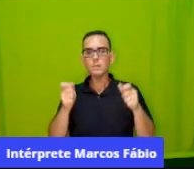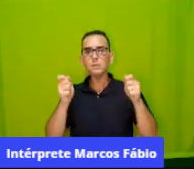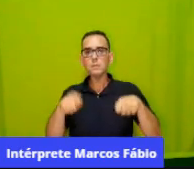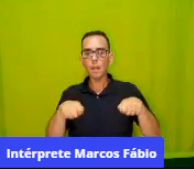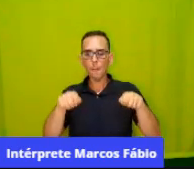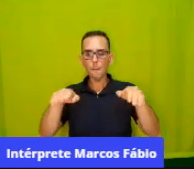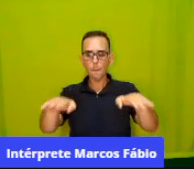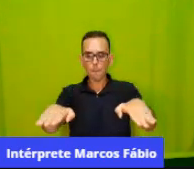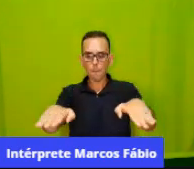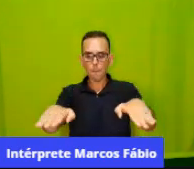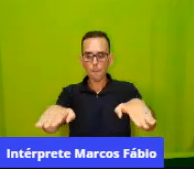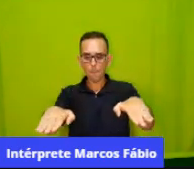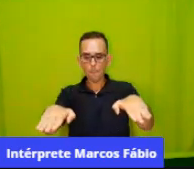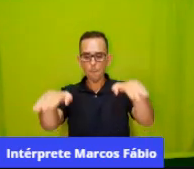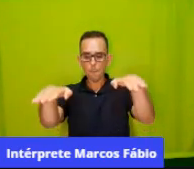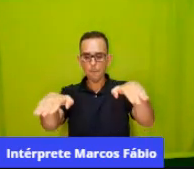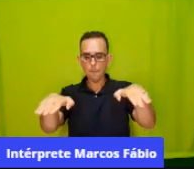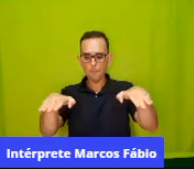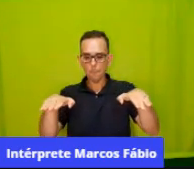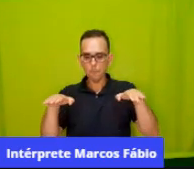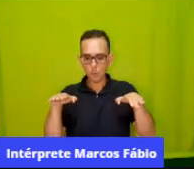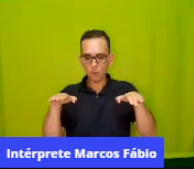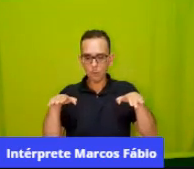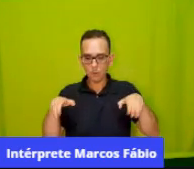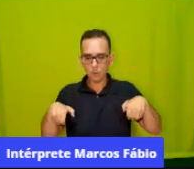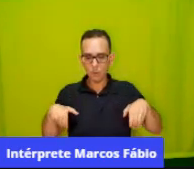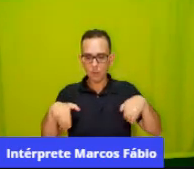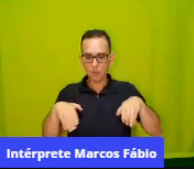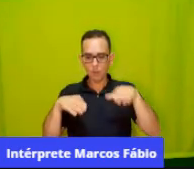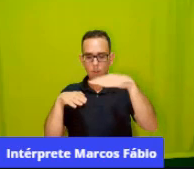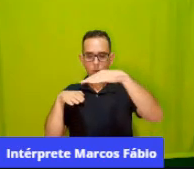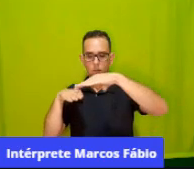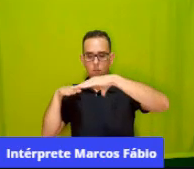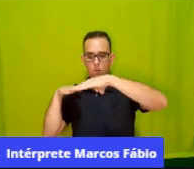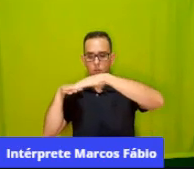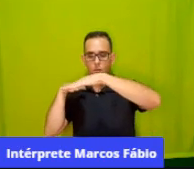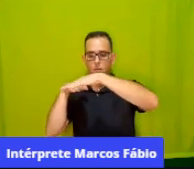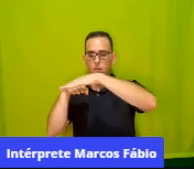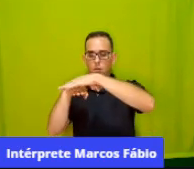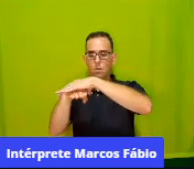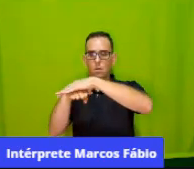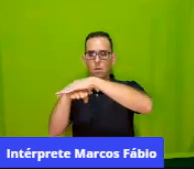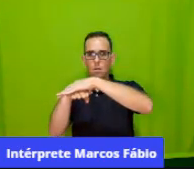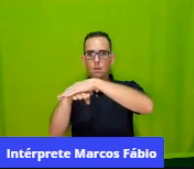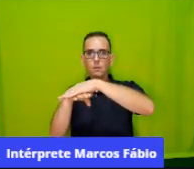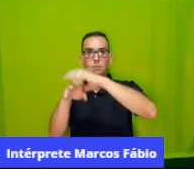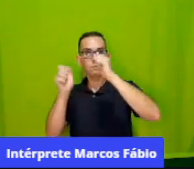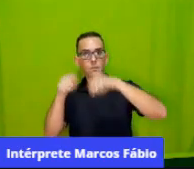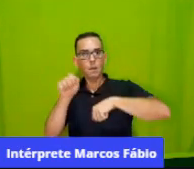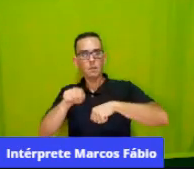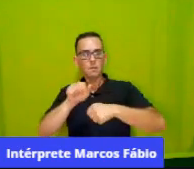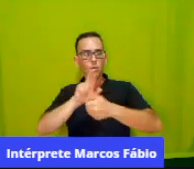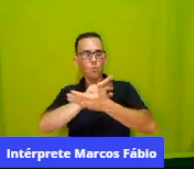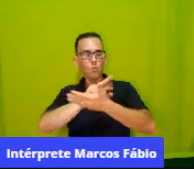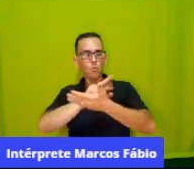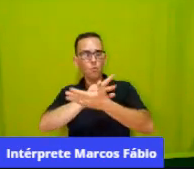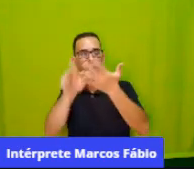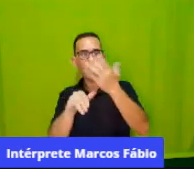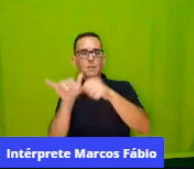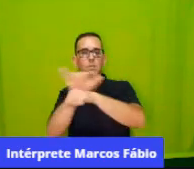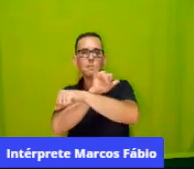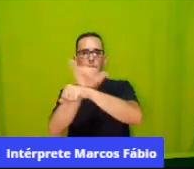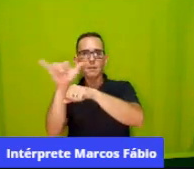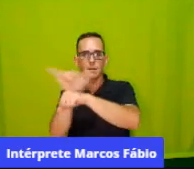encaixa nessa cadeira de rodas. Então, nesse caso, nós utilizamos vários recursos, né?